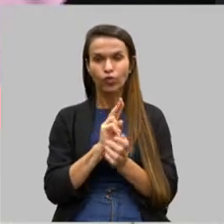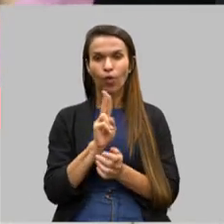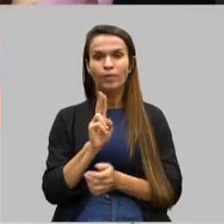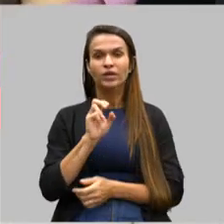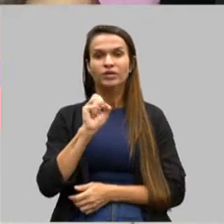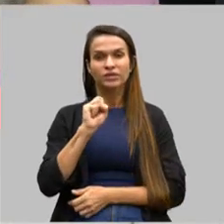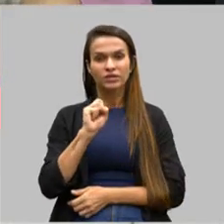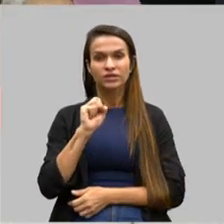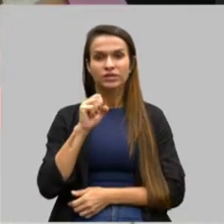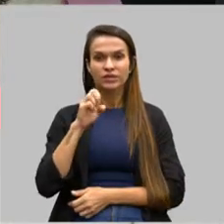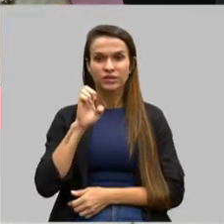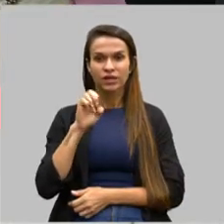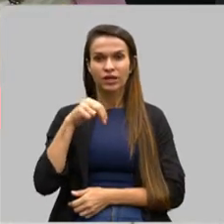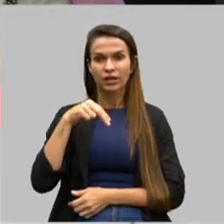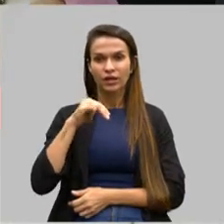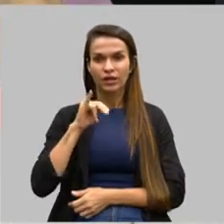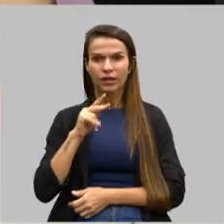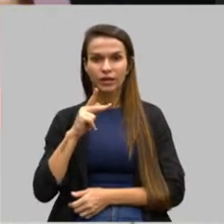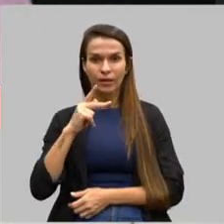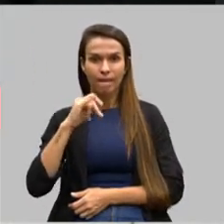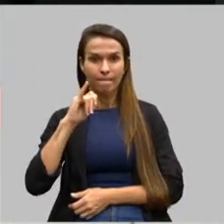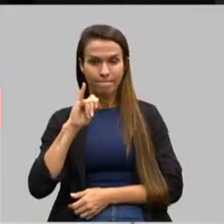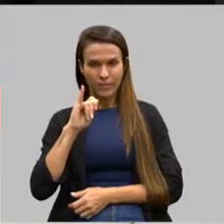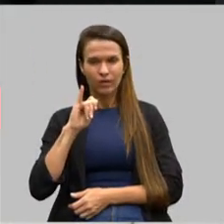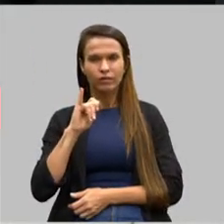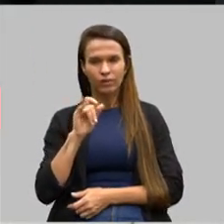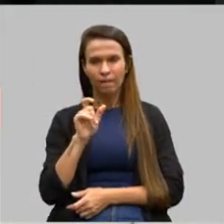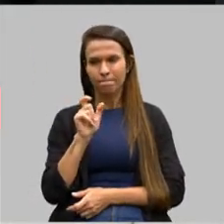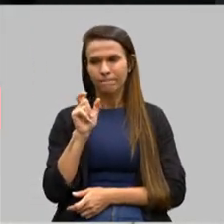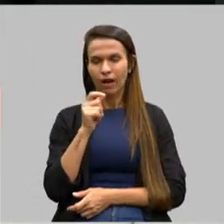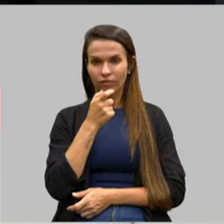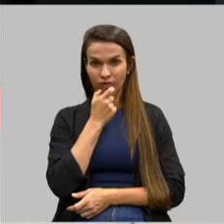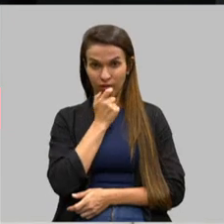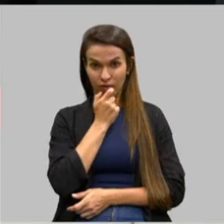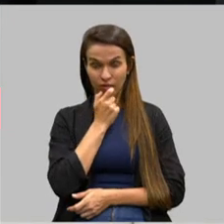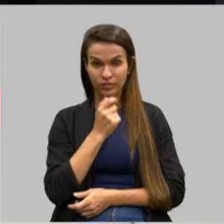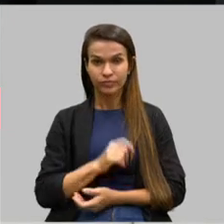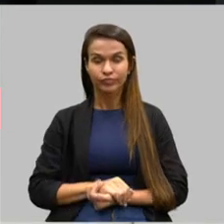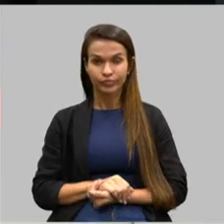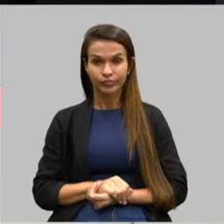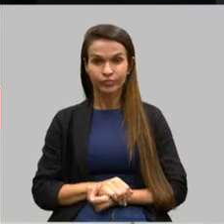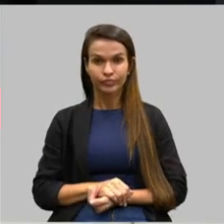o Couple Model Intercomparison Project, que ele